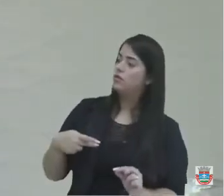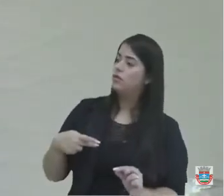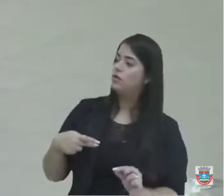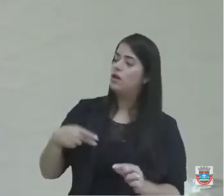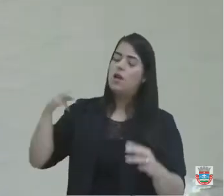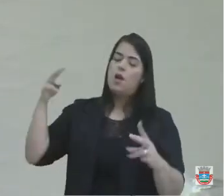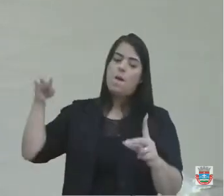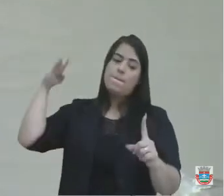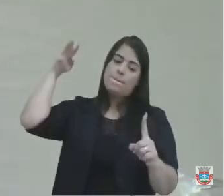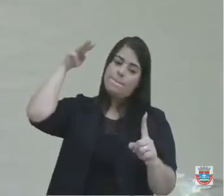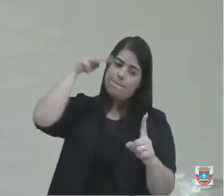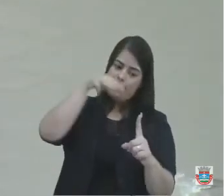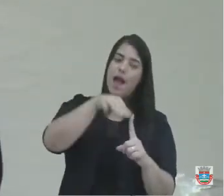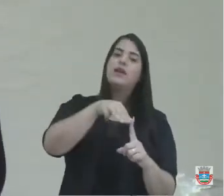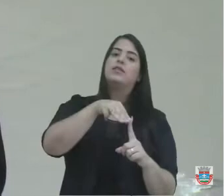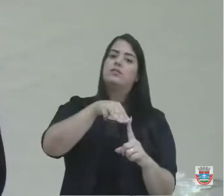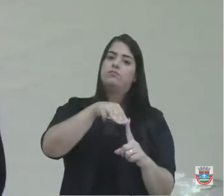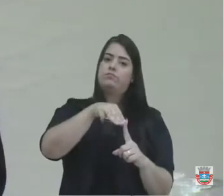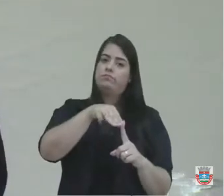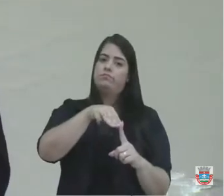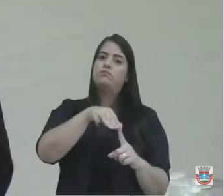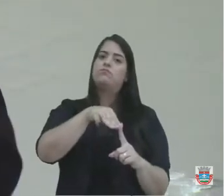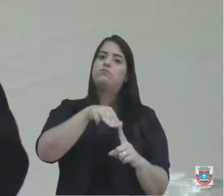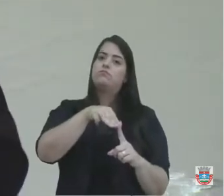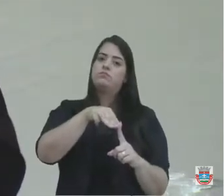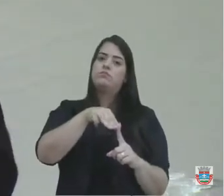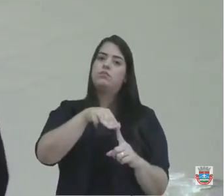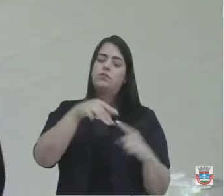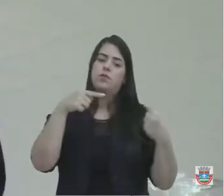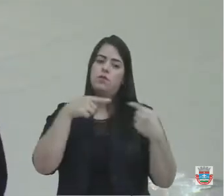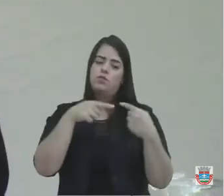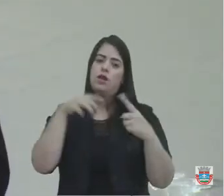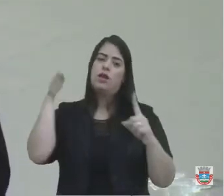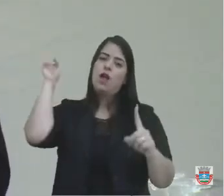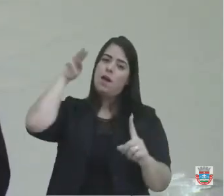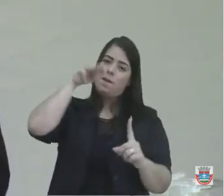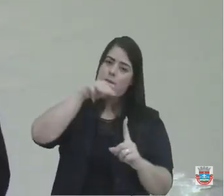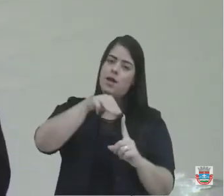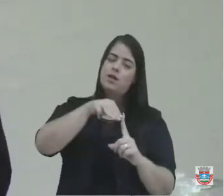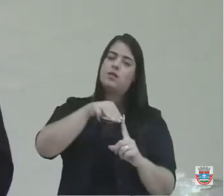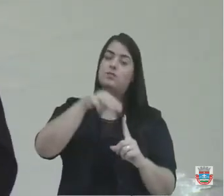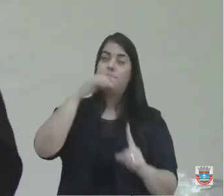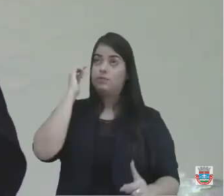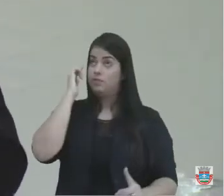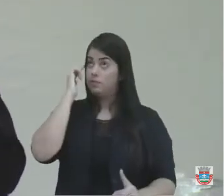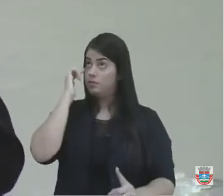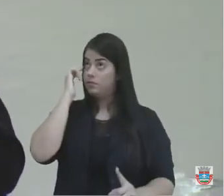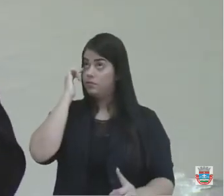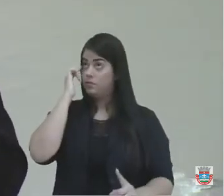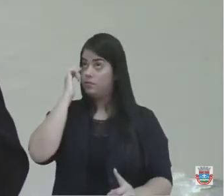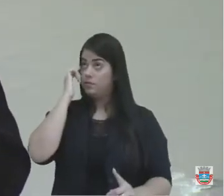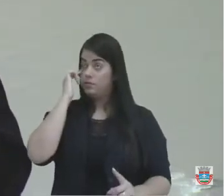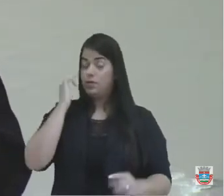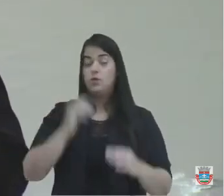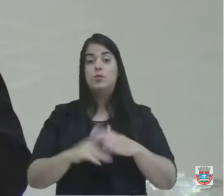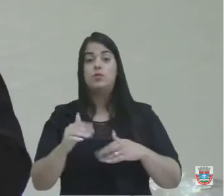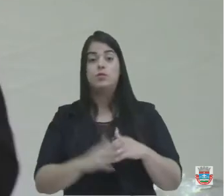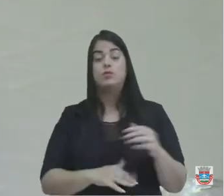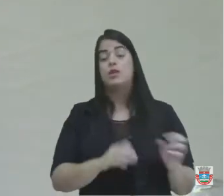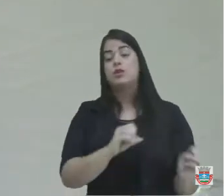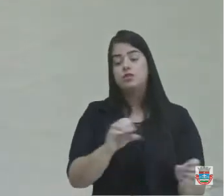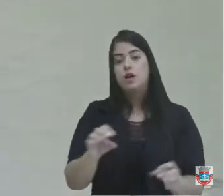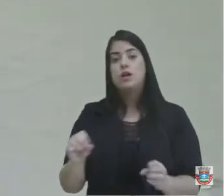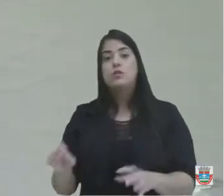e por isso o tempo que a ver o ratthew para todos os funcionários da educação Então se o ano passado sobrou